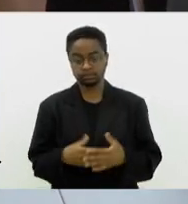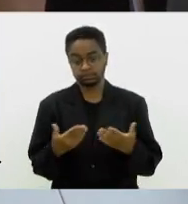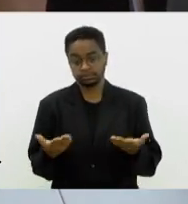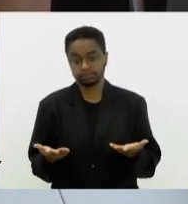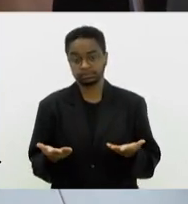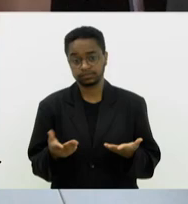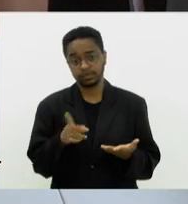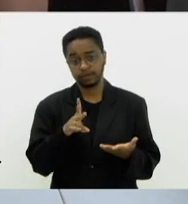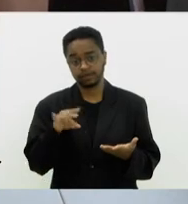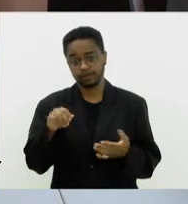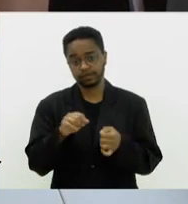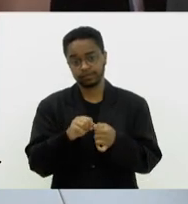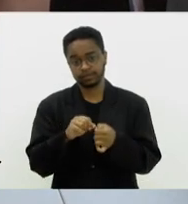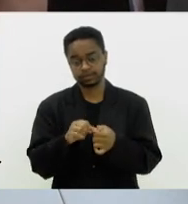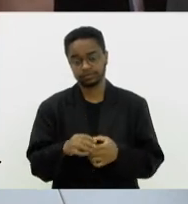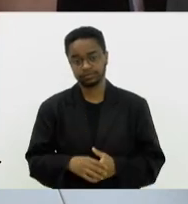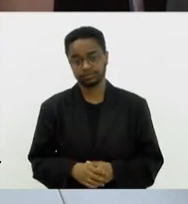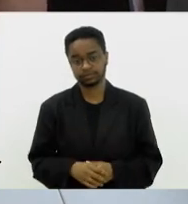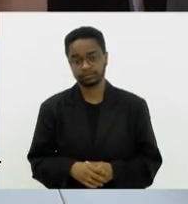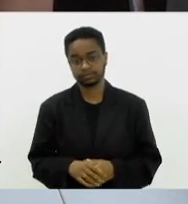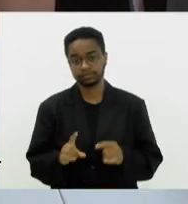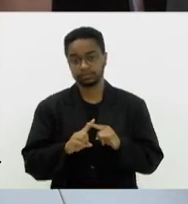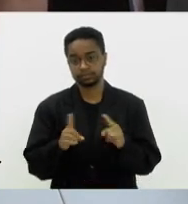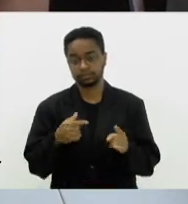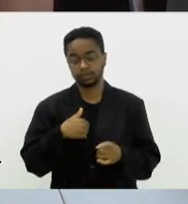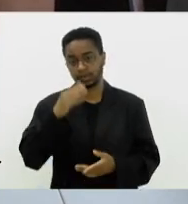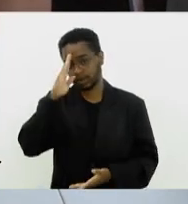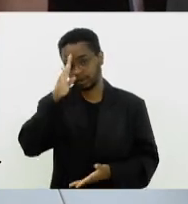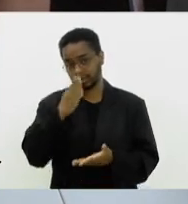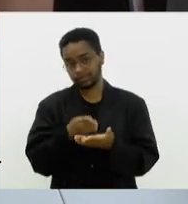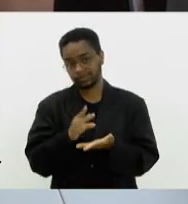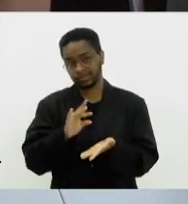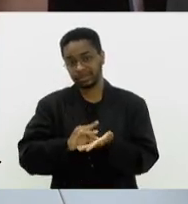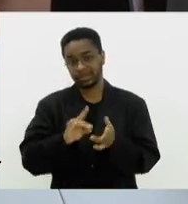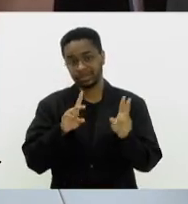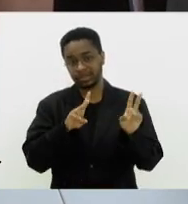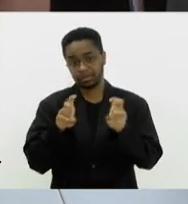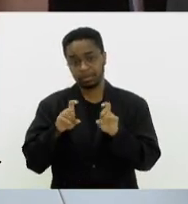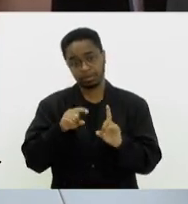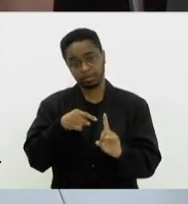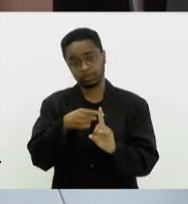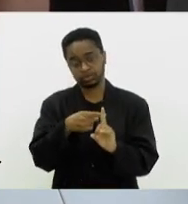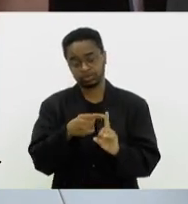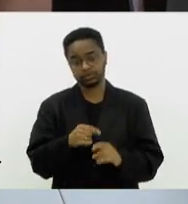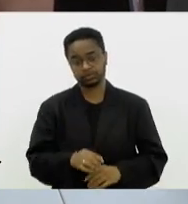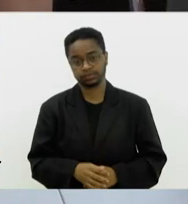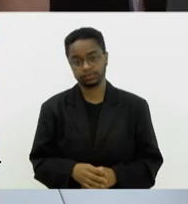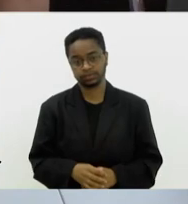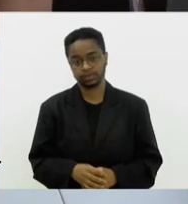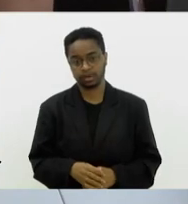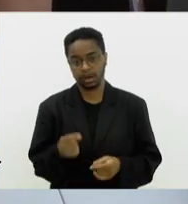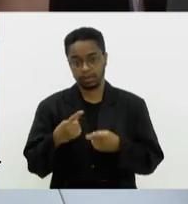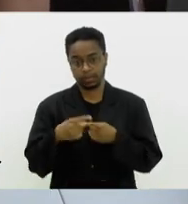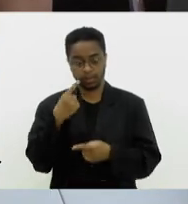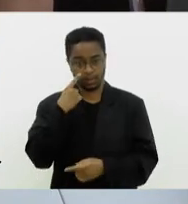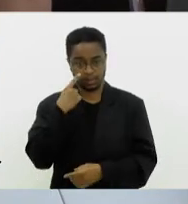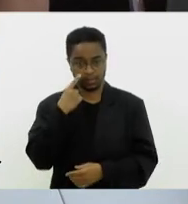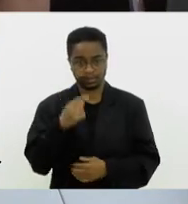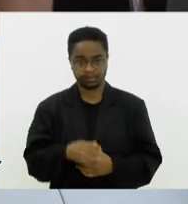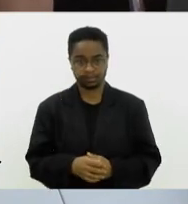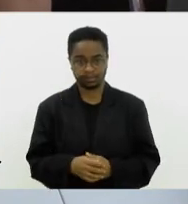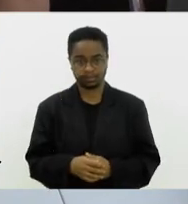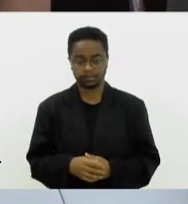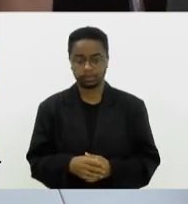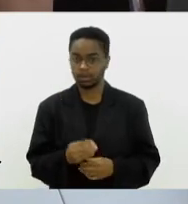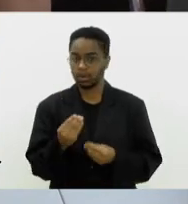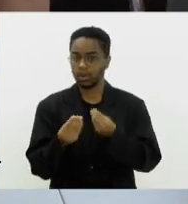ele o fará. Mas eu acho que é uma questão absolutamente positiva. Veja, Vossa Excelência, que